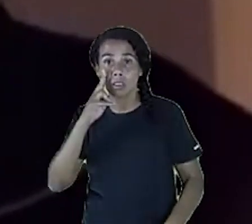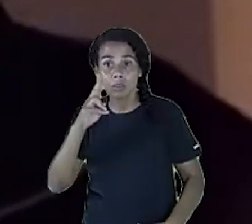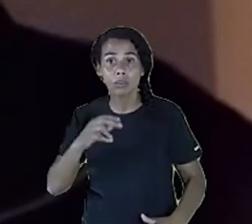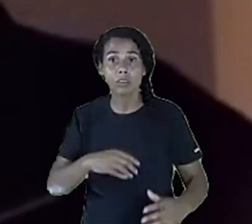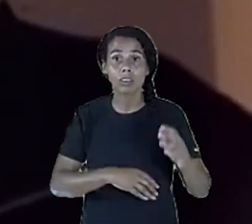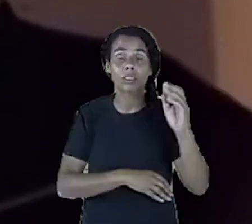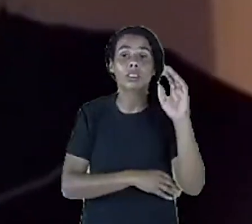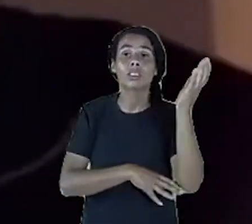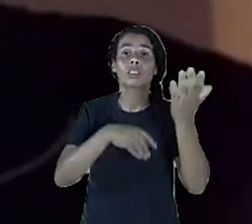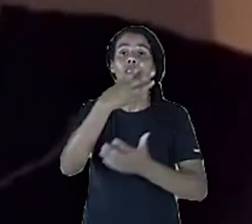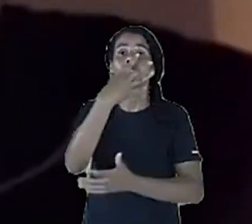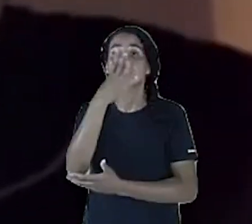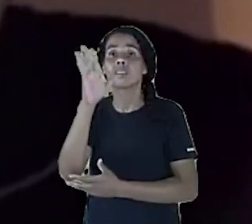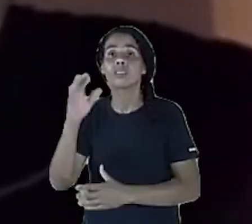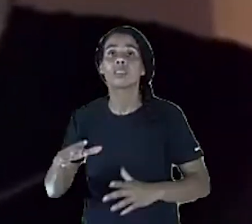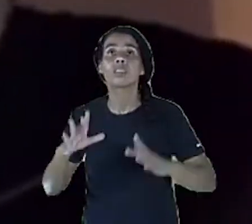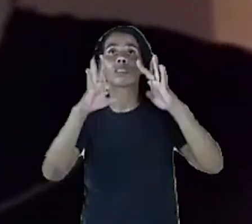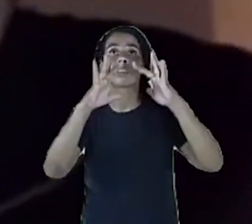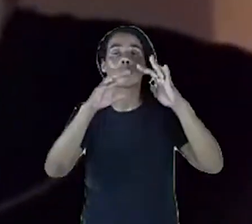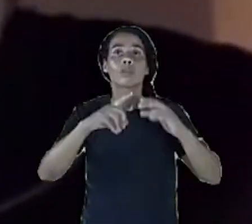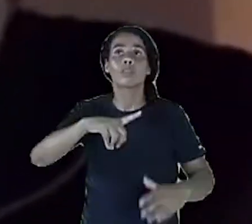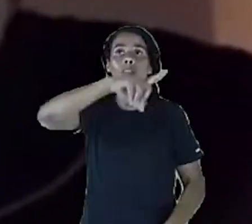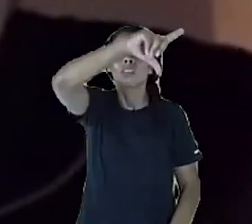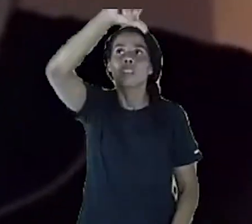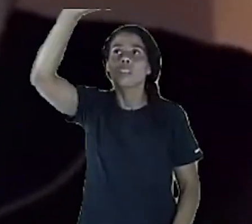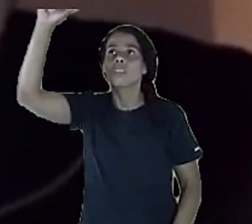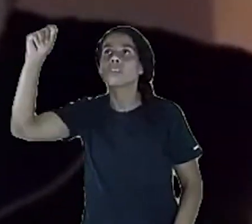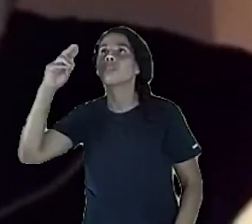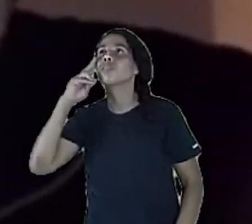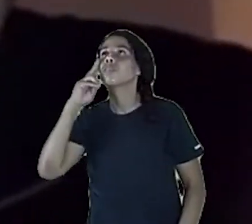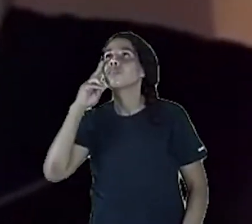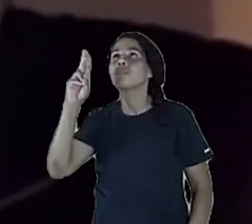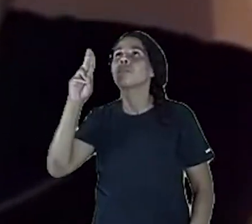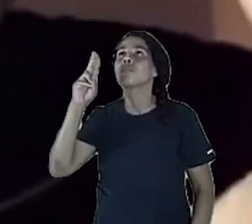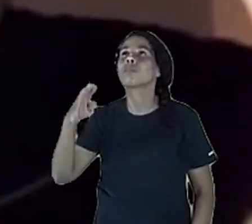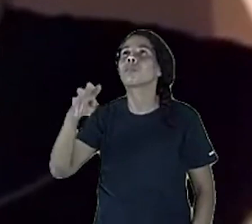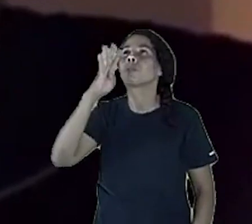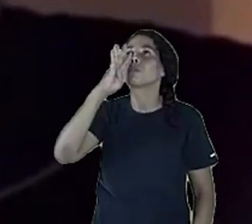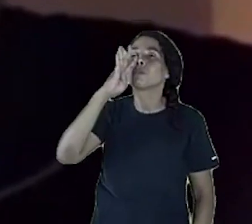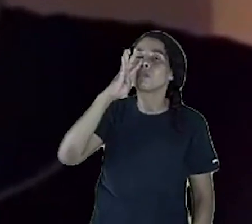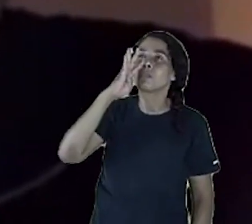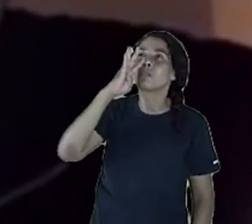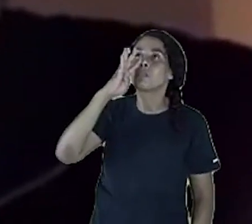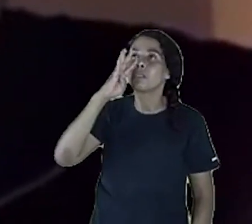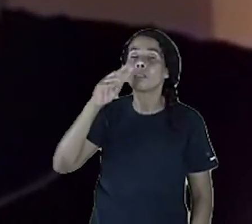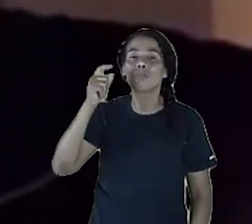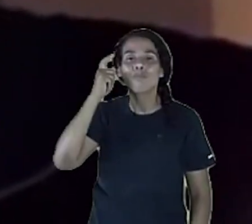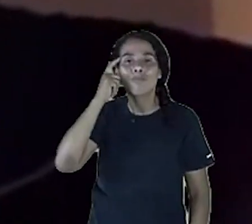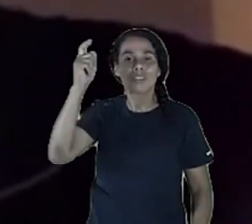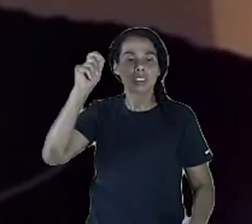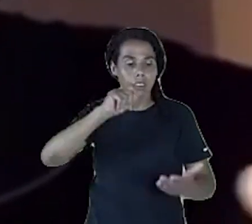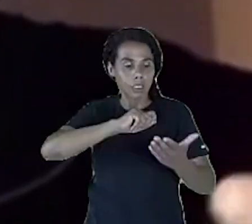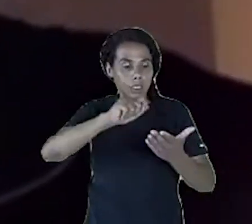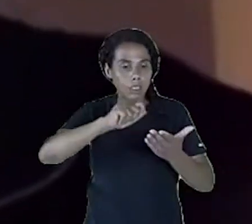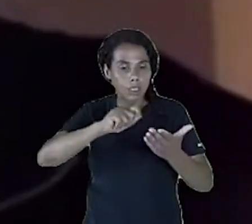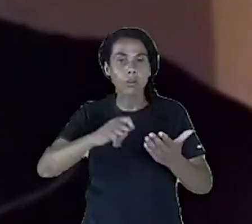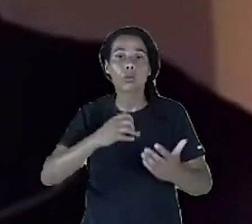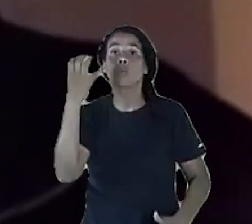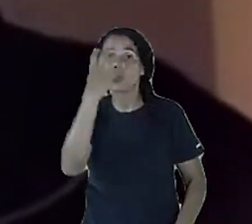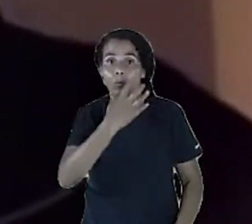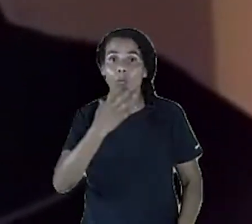luar, enfim, ou aquele reflexo da luz elétrica nas águas